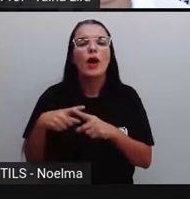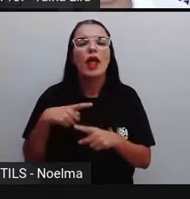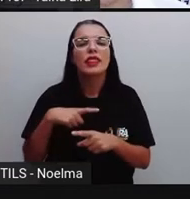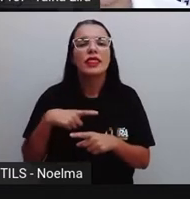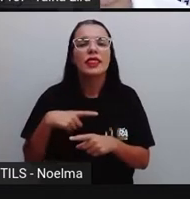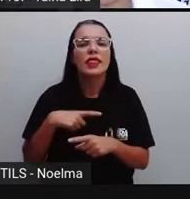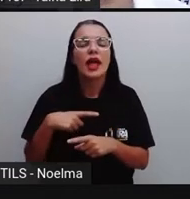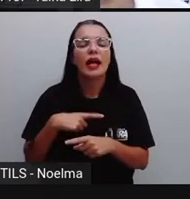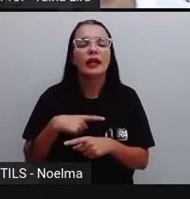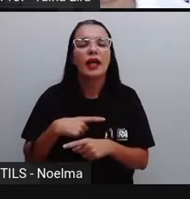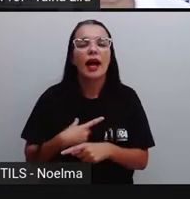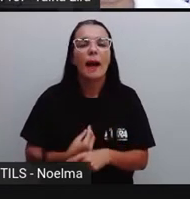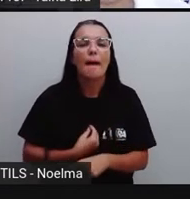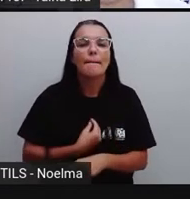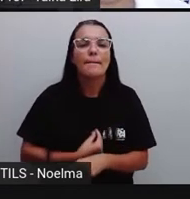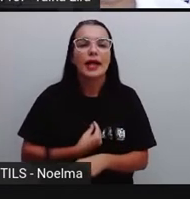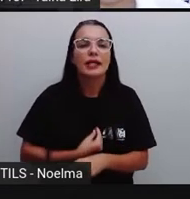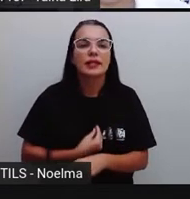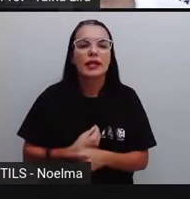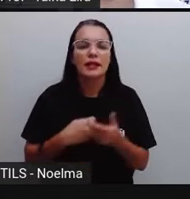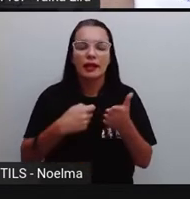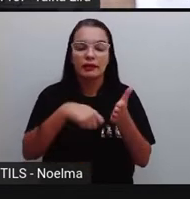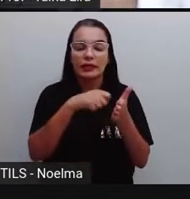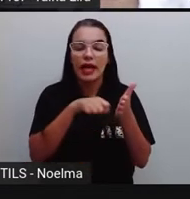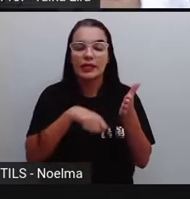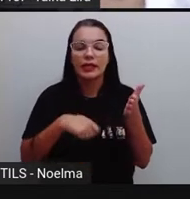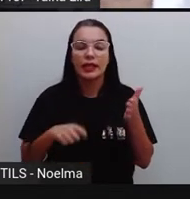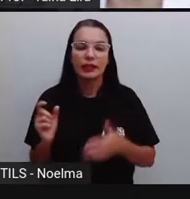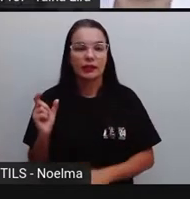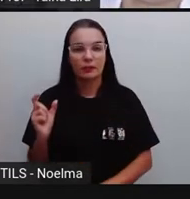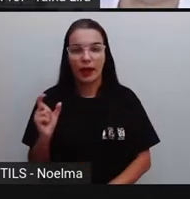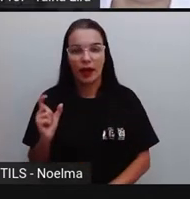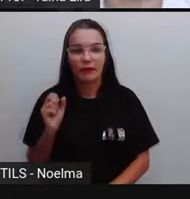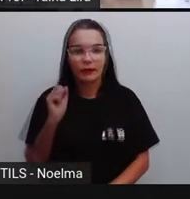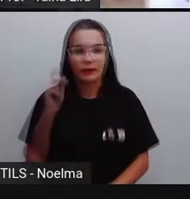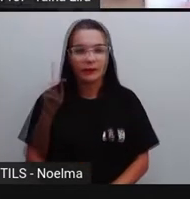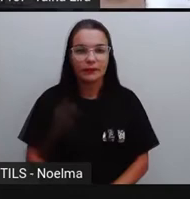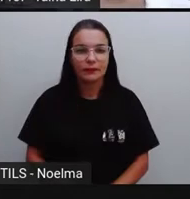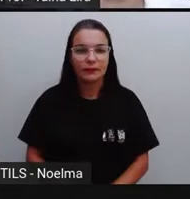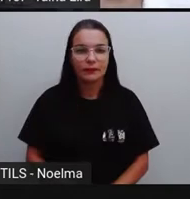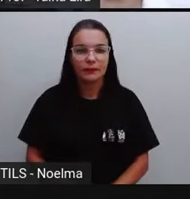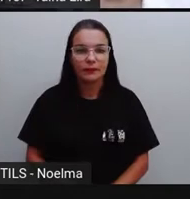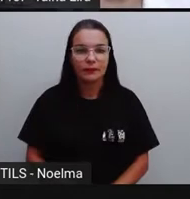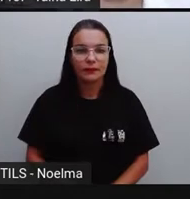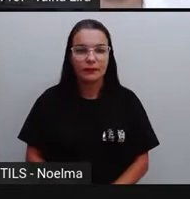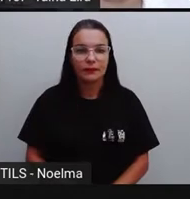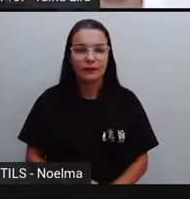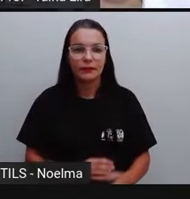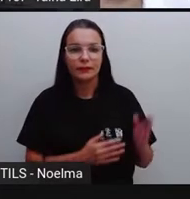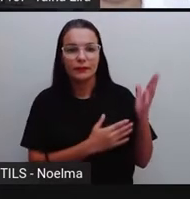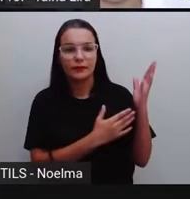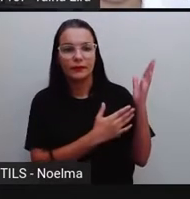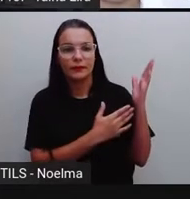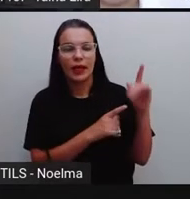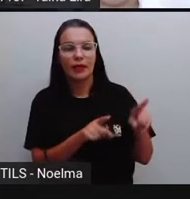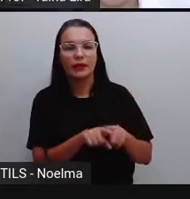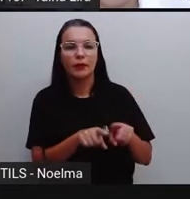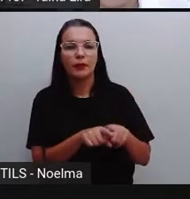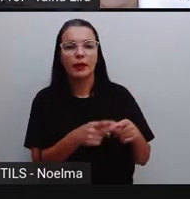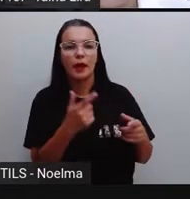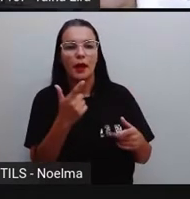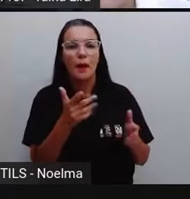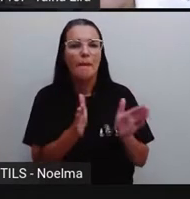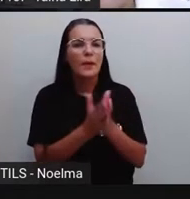a presença da palavra escrita, tá bom? Olha lá. Promoção mais uma,